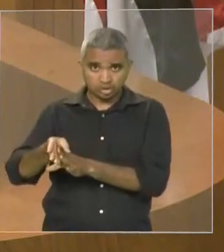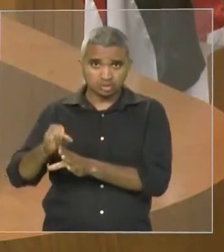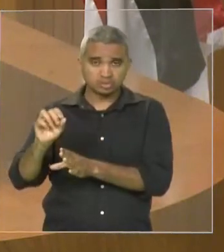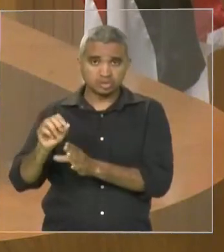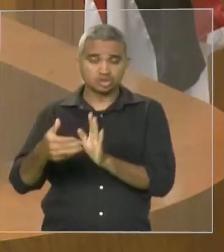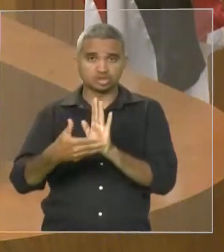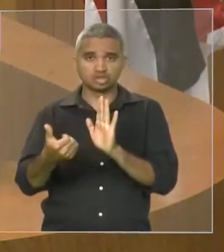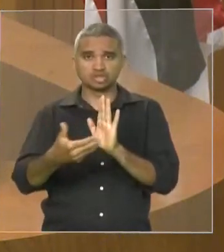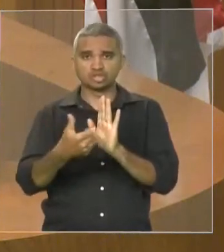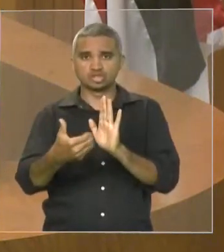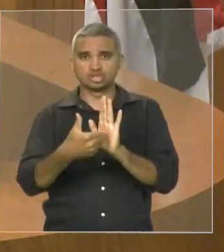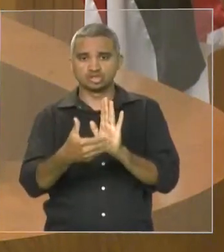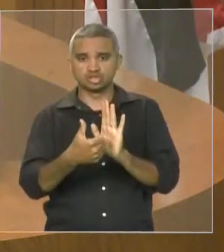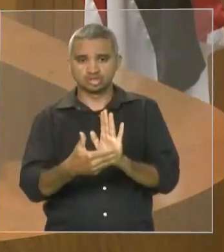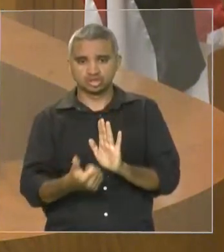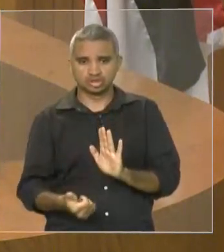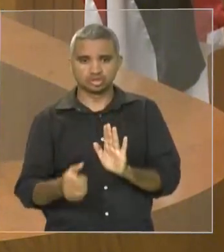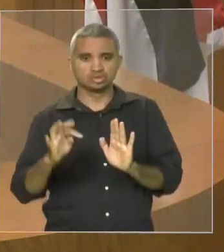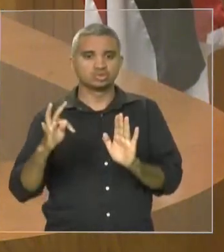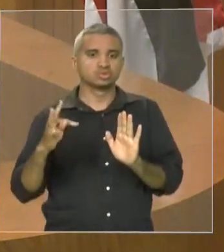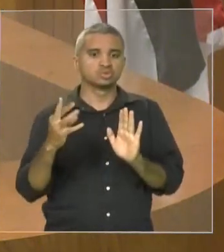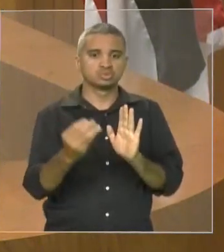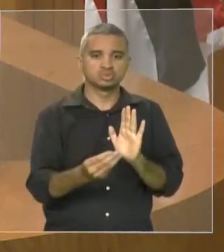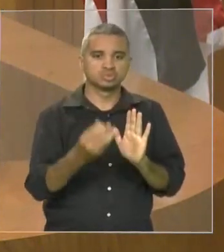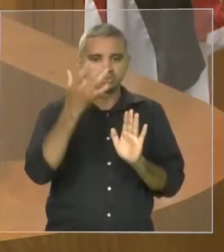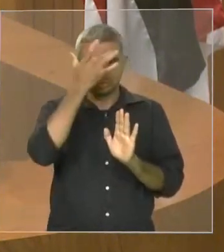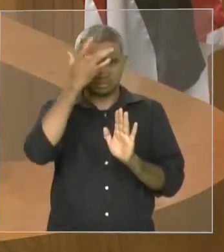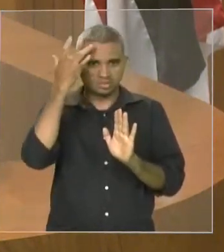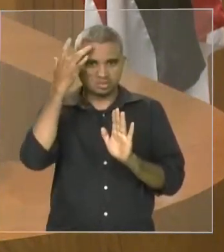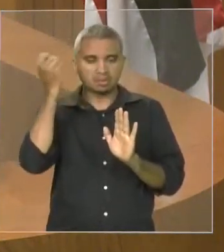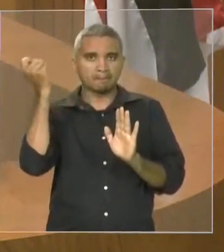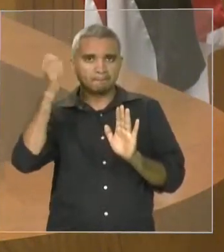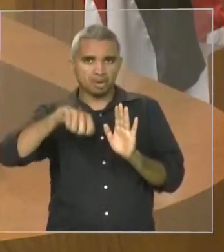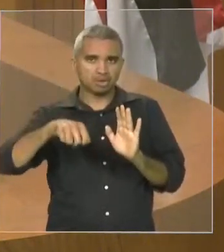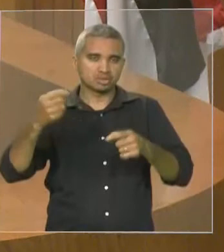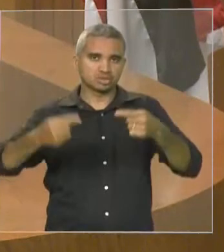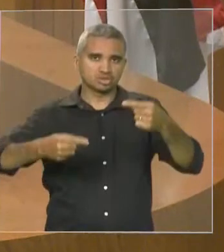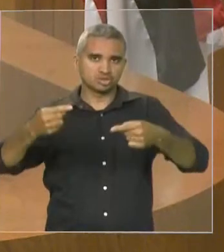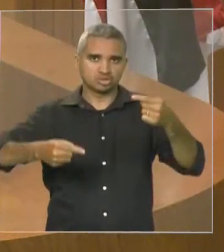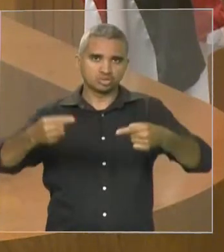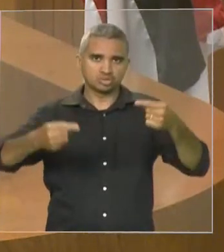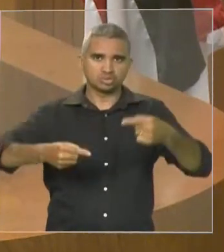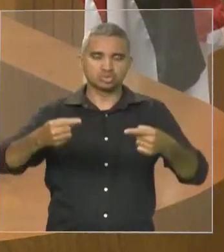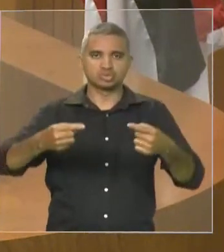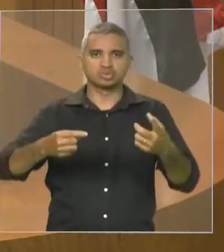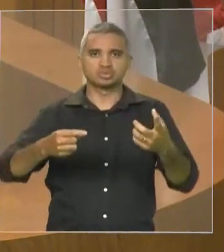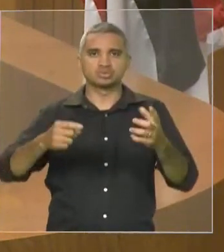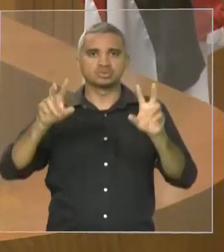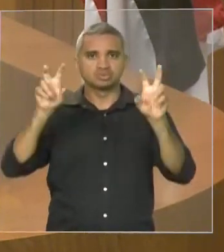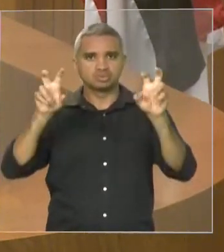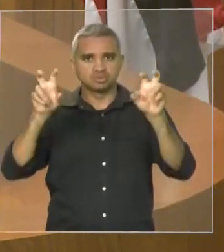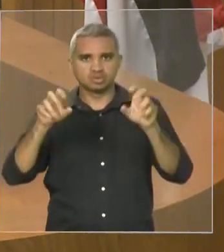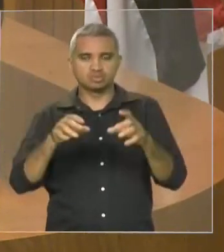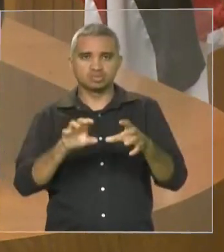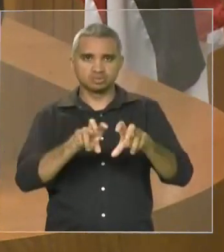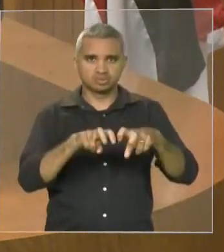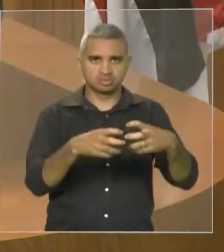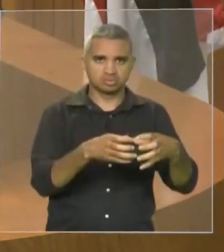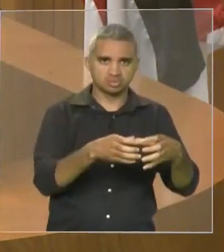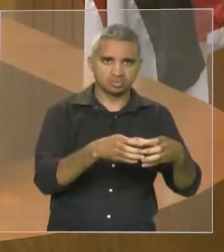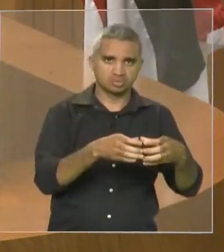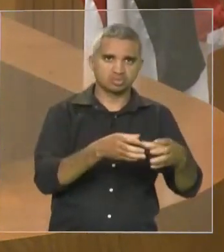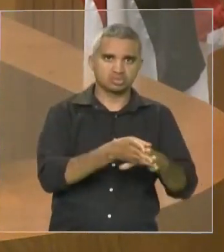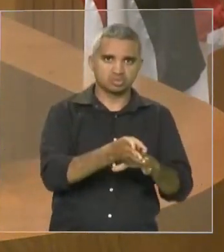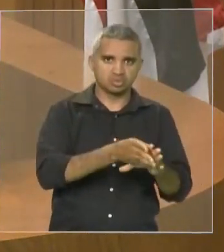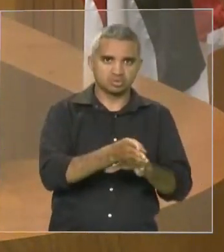todos aqueles que possam, ao menos, levantar a voz para discutir ou debater os assuntos que são formados no conselho. Mas nessa,